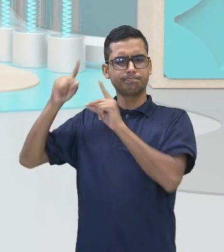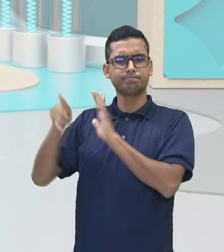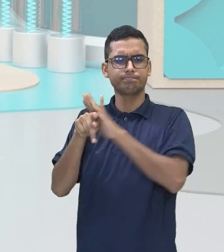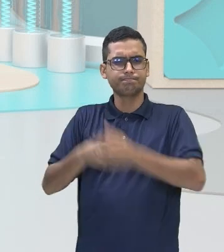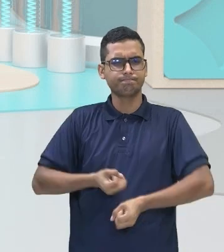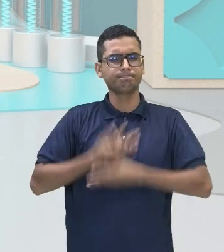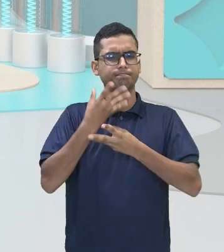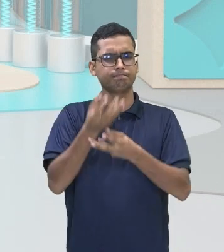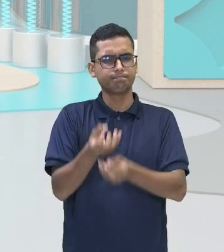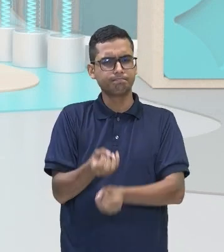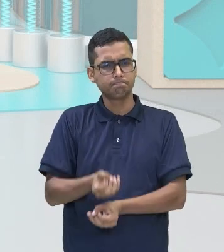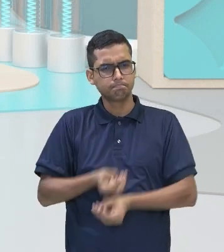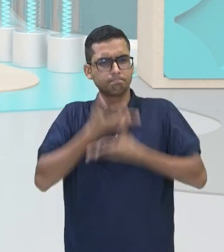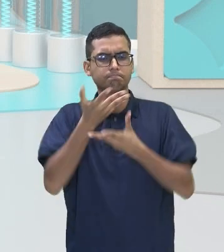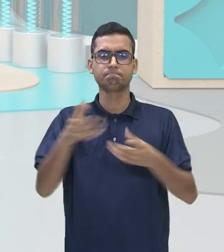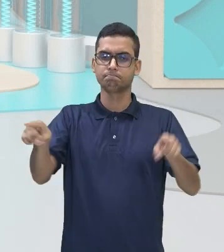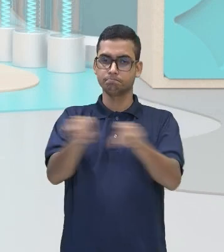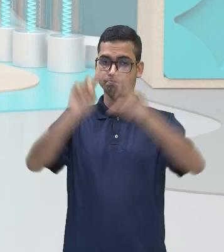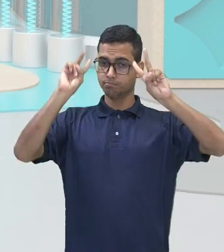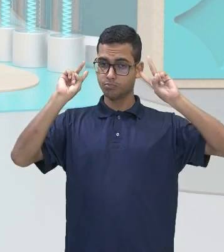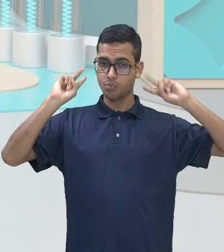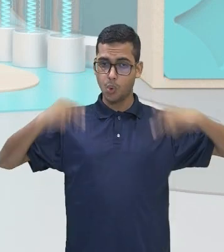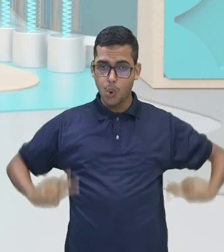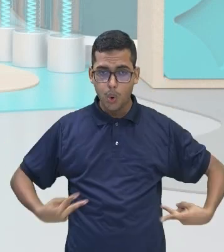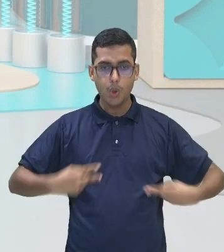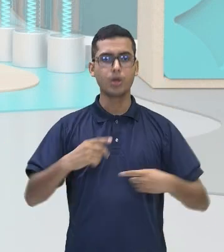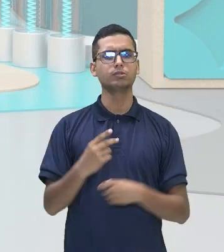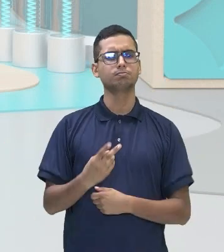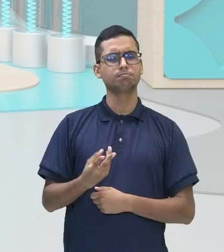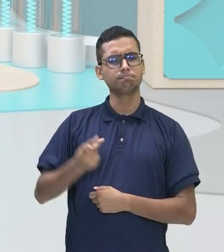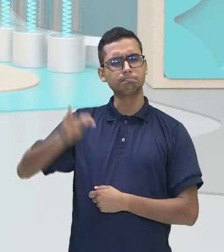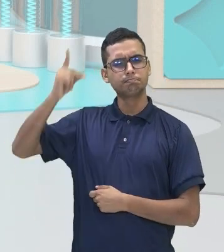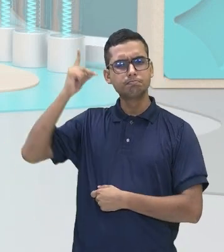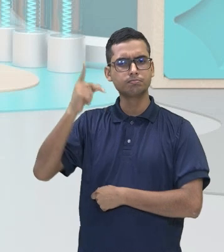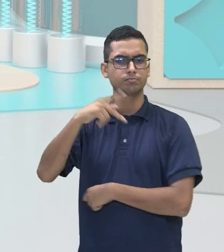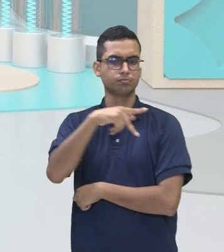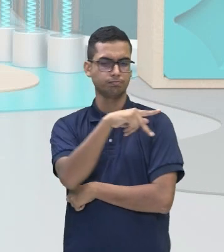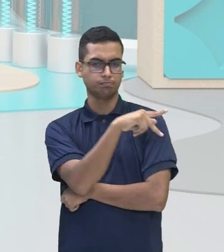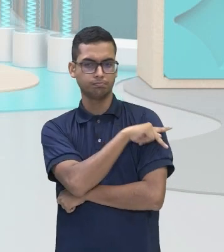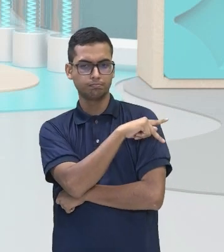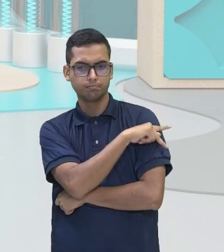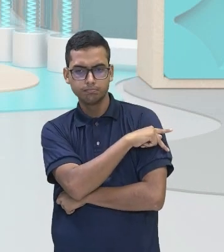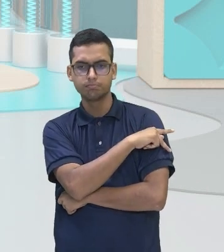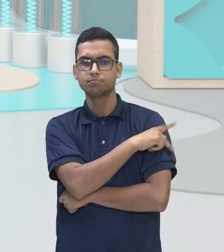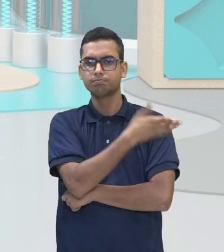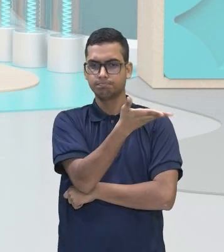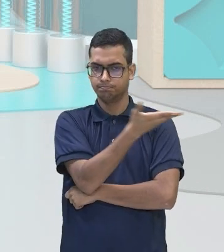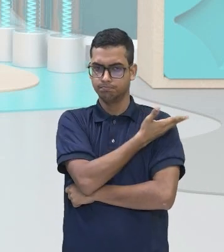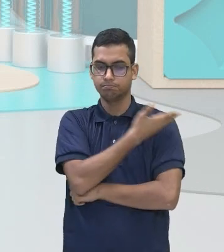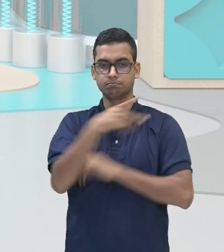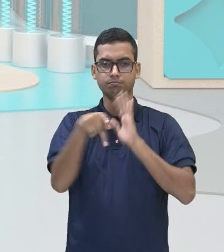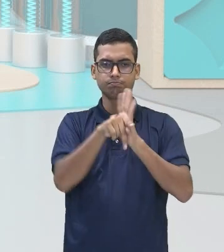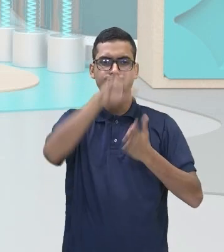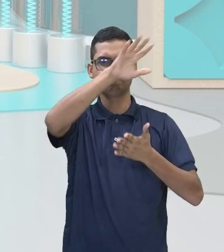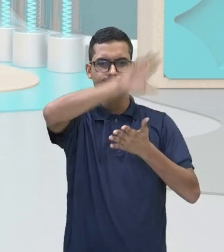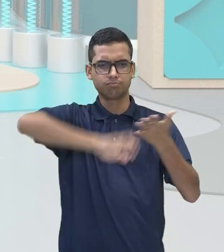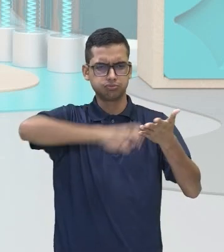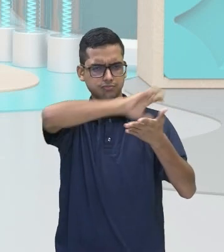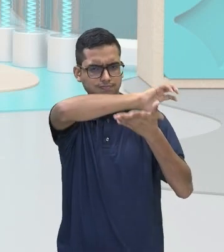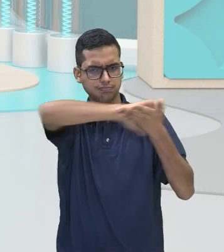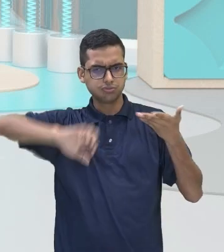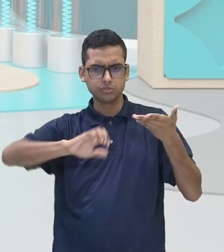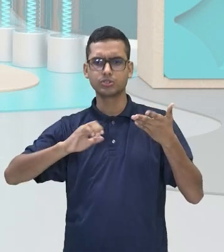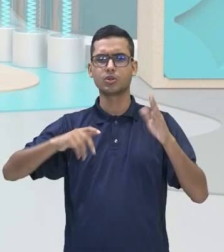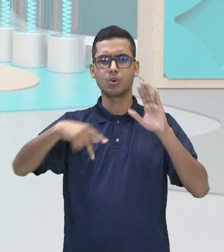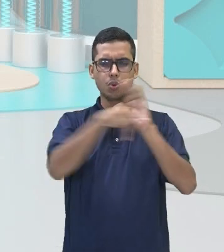com evidências de sua existência na pré-história. Isso mesmo, pinturas rupestres foram encontradas ali em